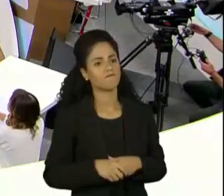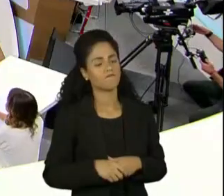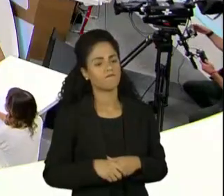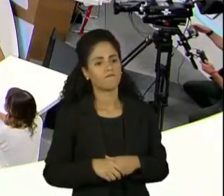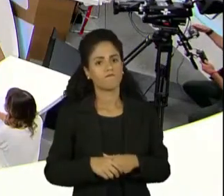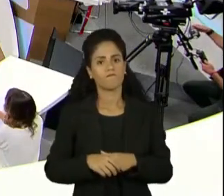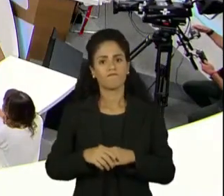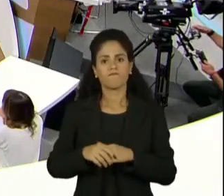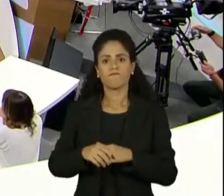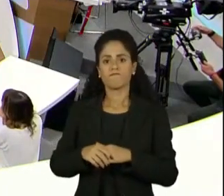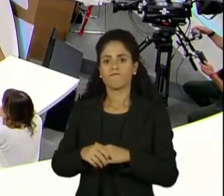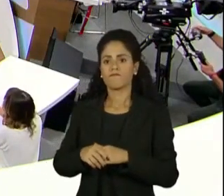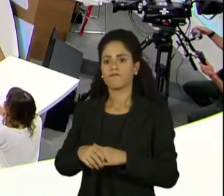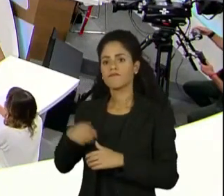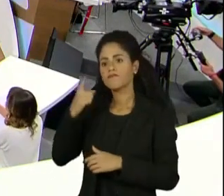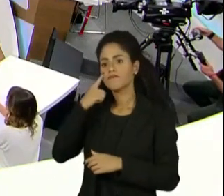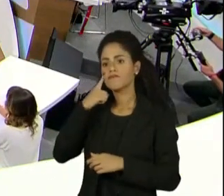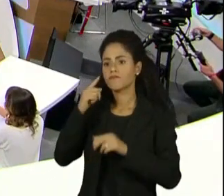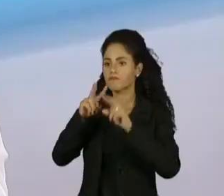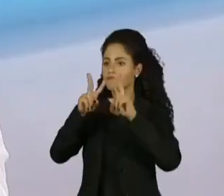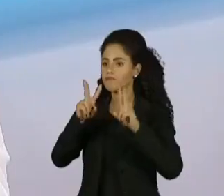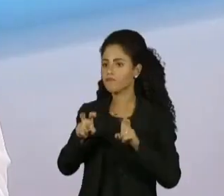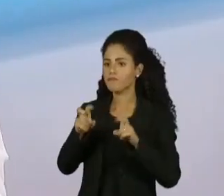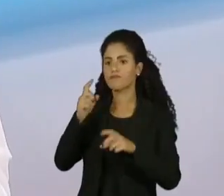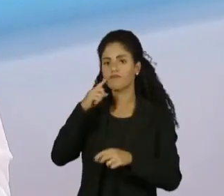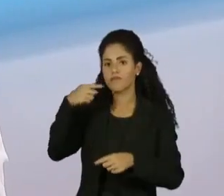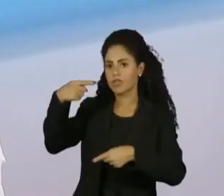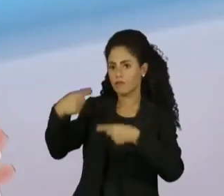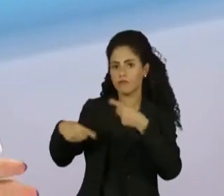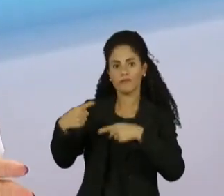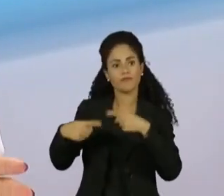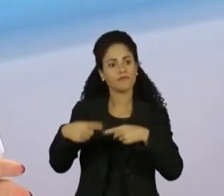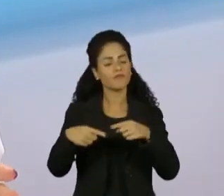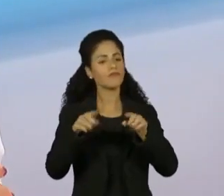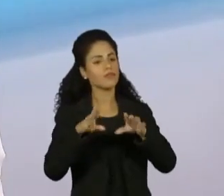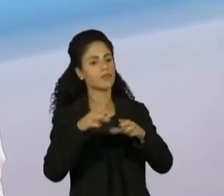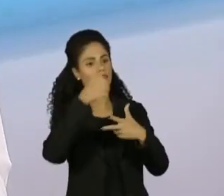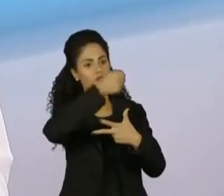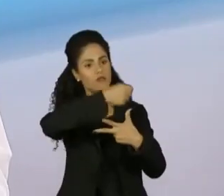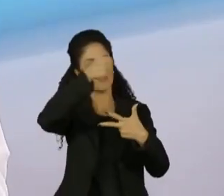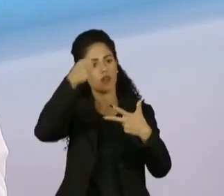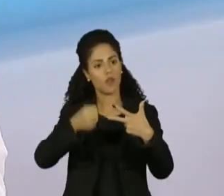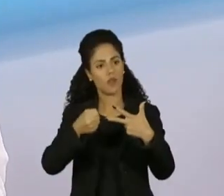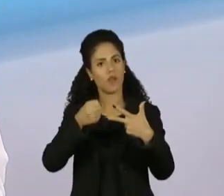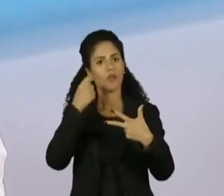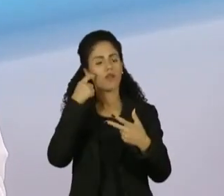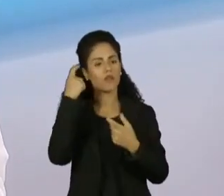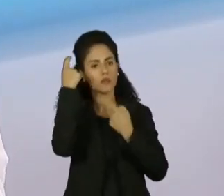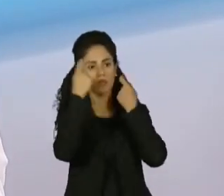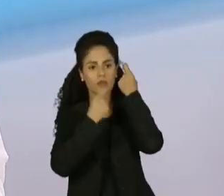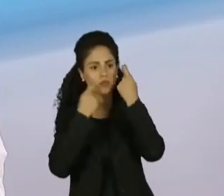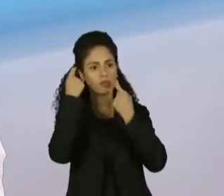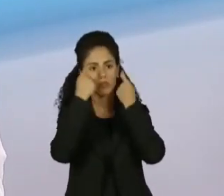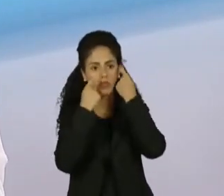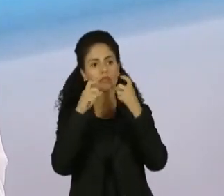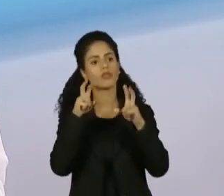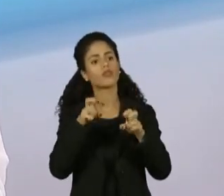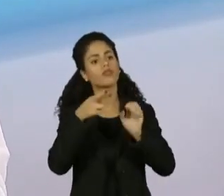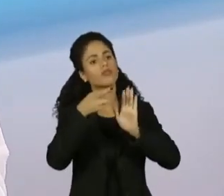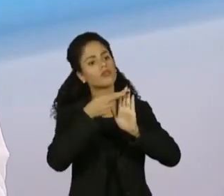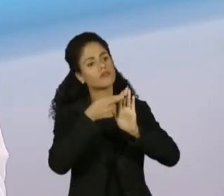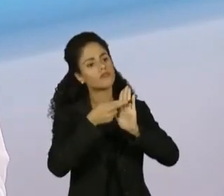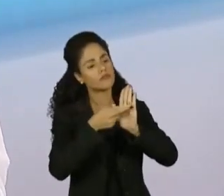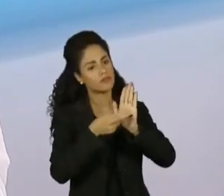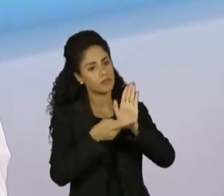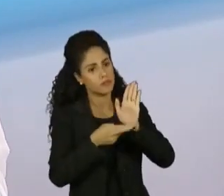pouquinho sobre eleições. A gente viu no discurso dos presidentes dos poderes todos a preocupação sobre as regras no